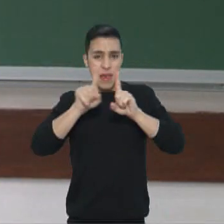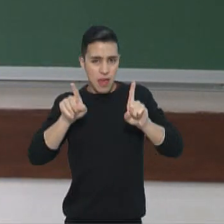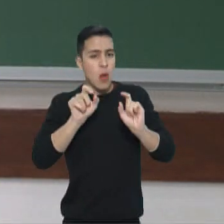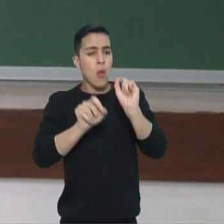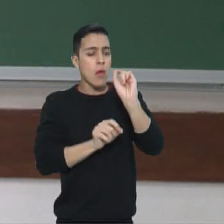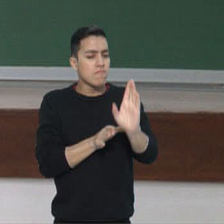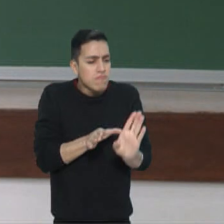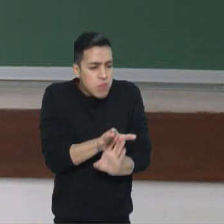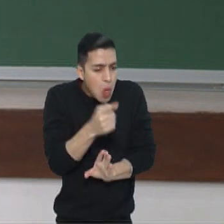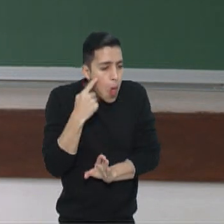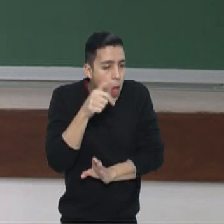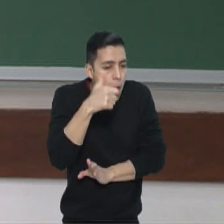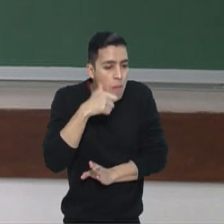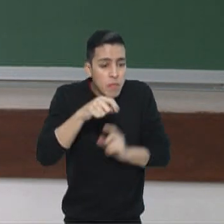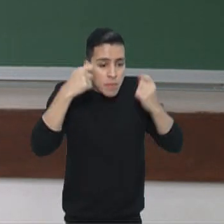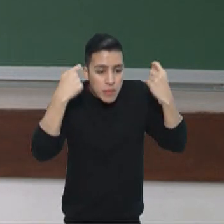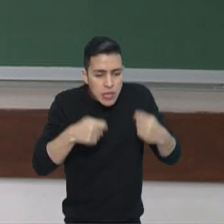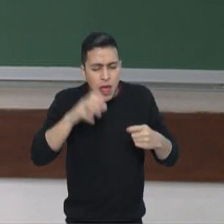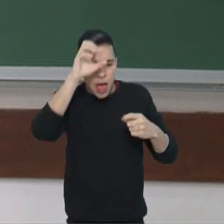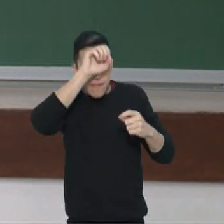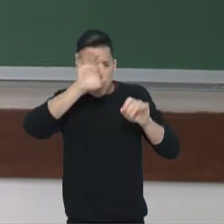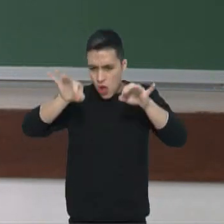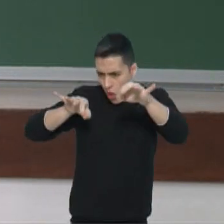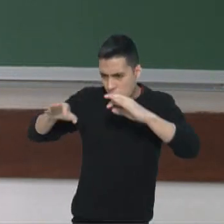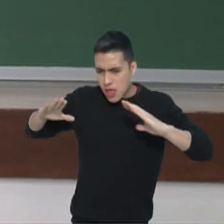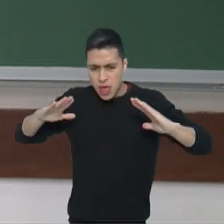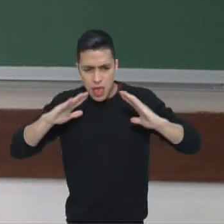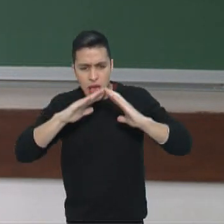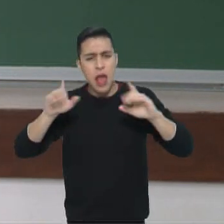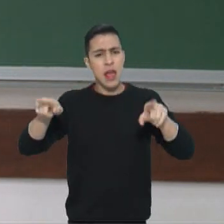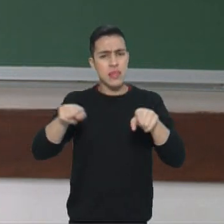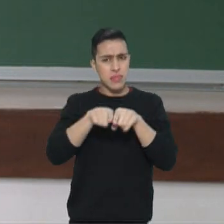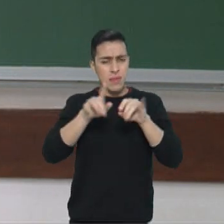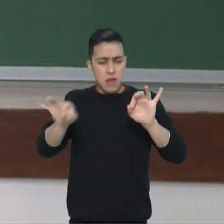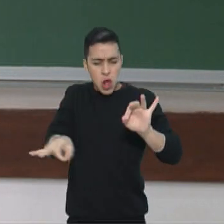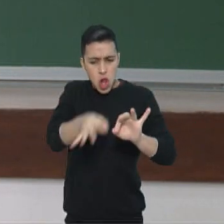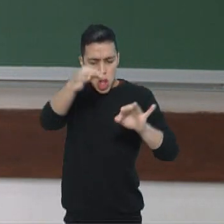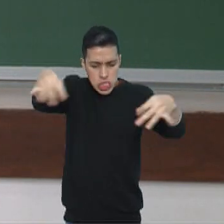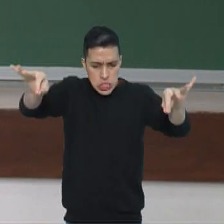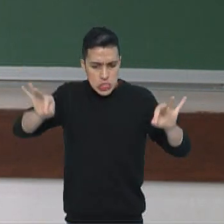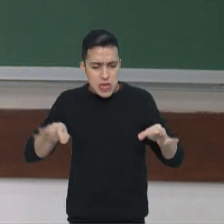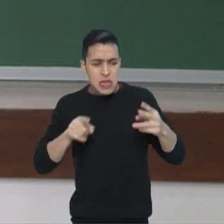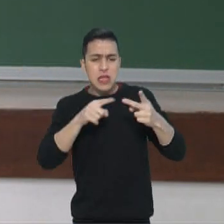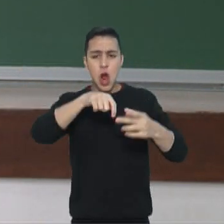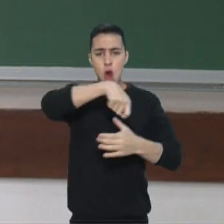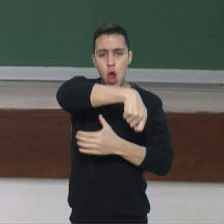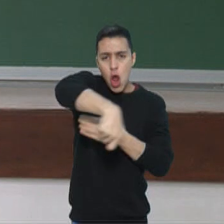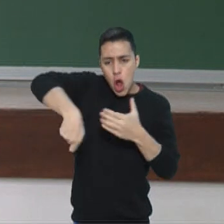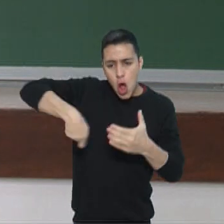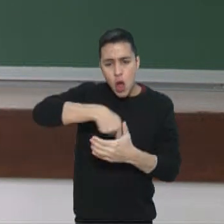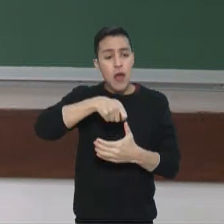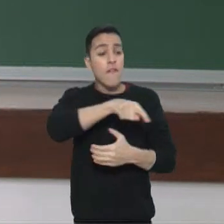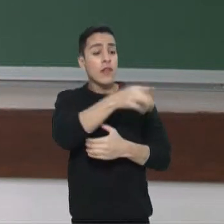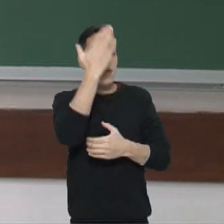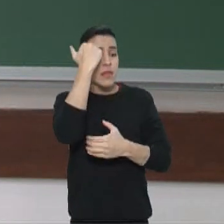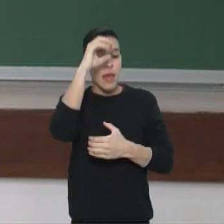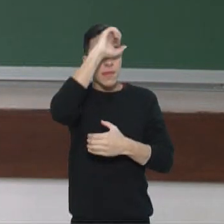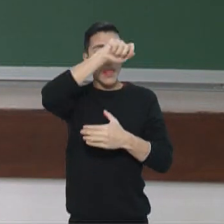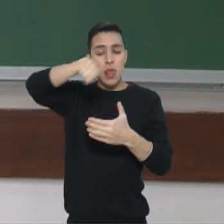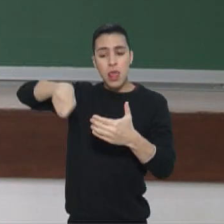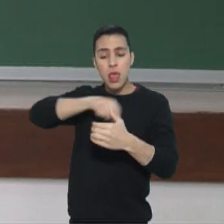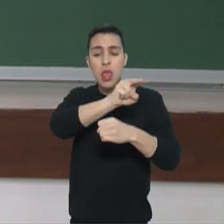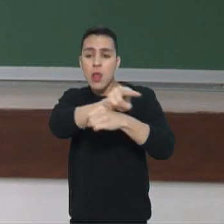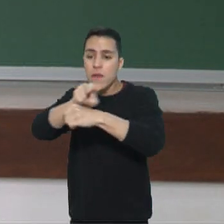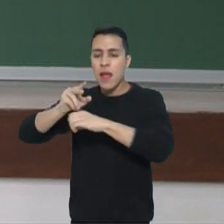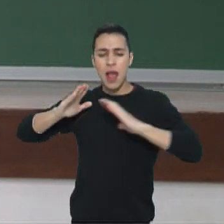a fazer as atividades do lar, a aprender a tecer, por exemplo, a cozinhar, a cuidar de uma casa, correto?